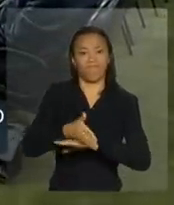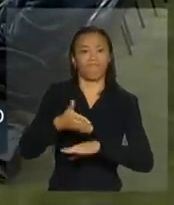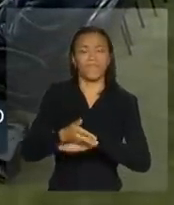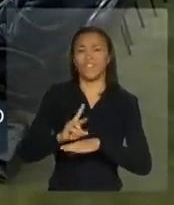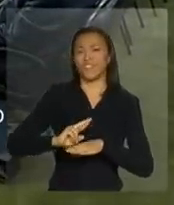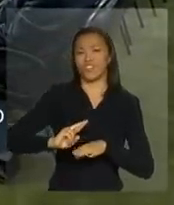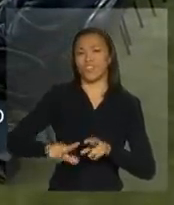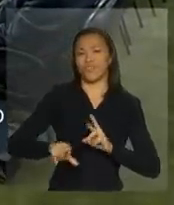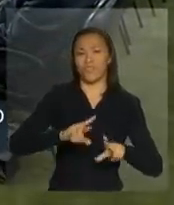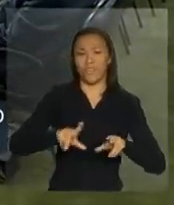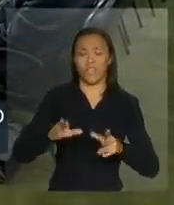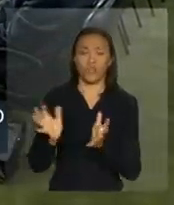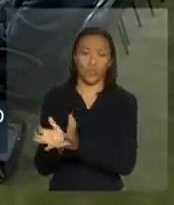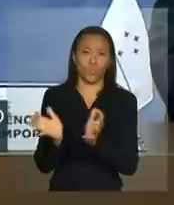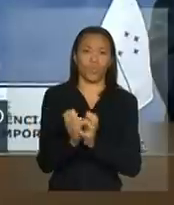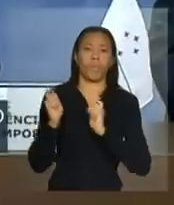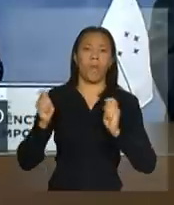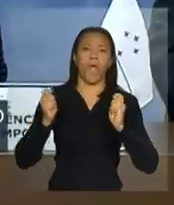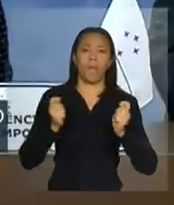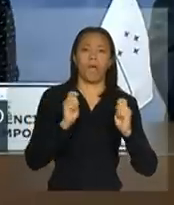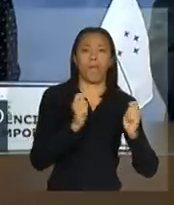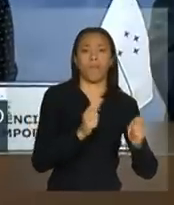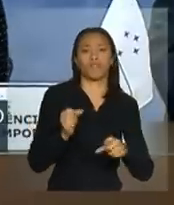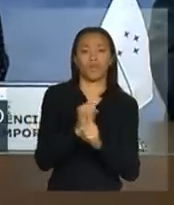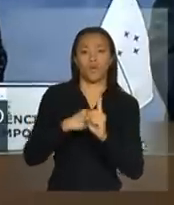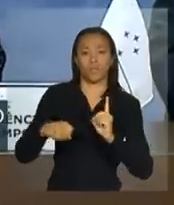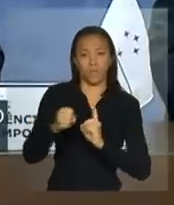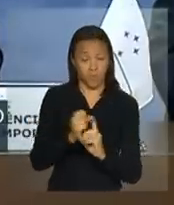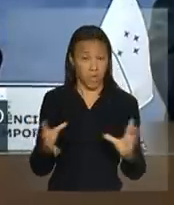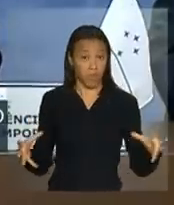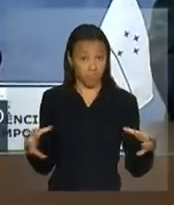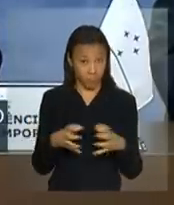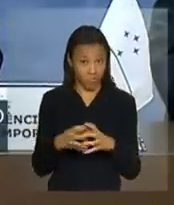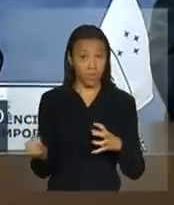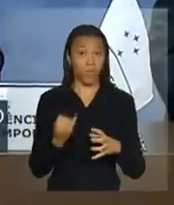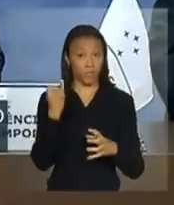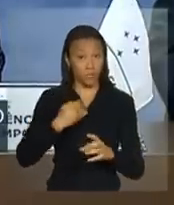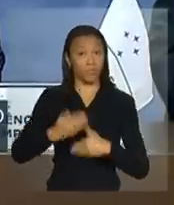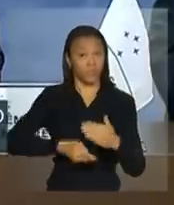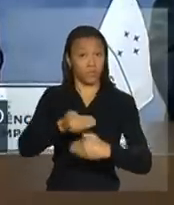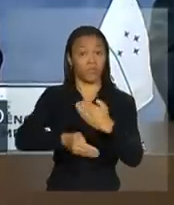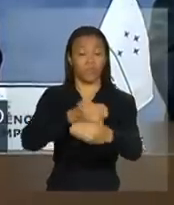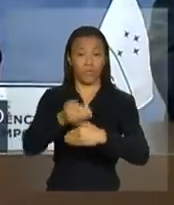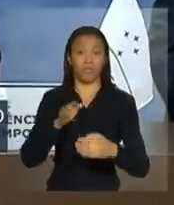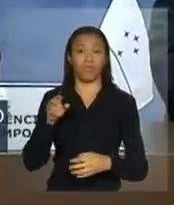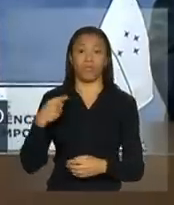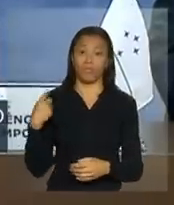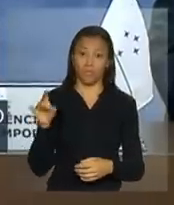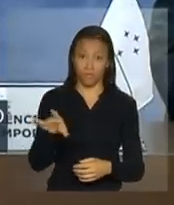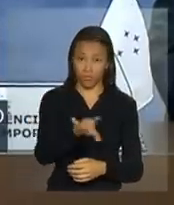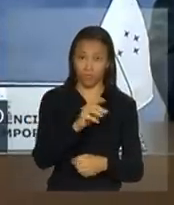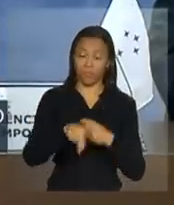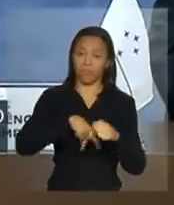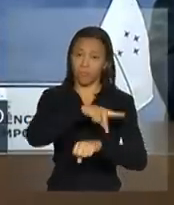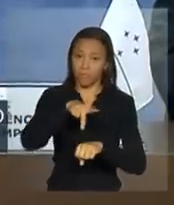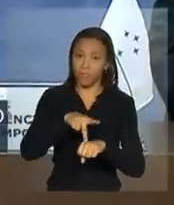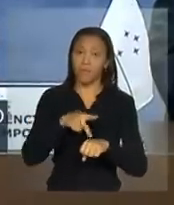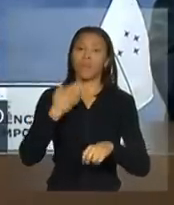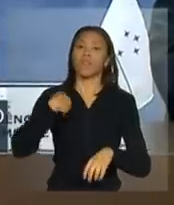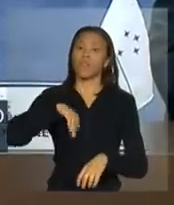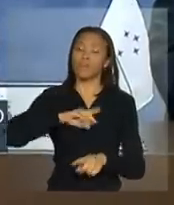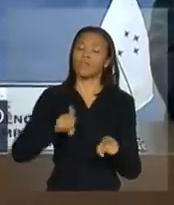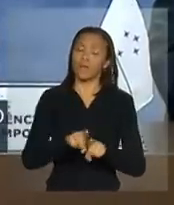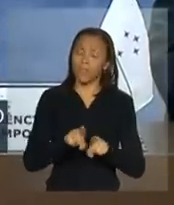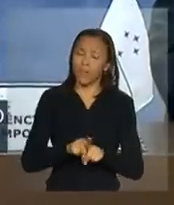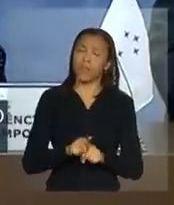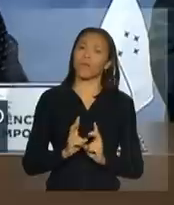diferentes movimentos sociais no processo de desenvolvimento dos nossos países. Também demos